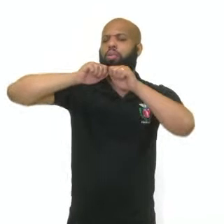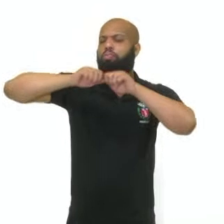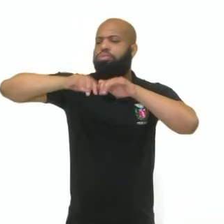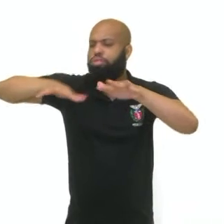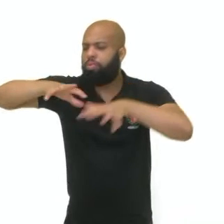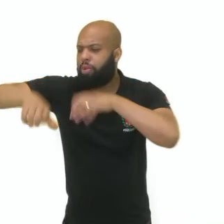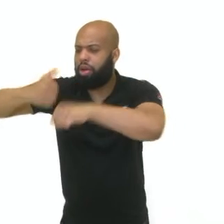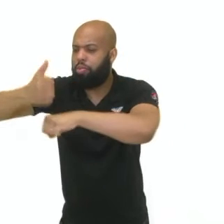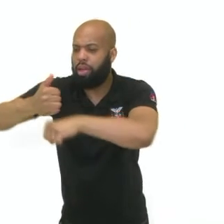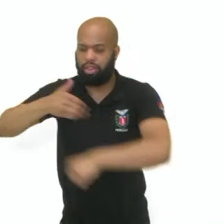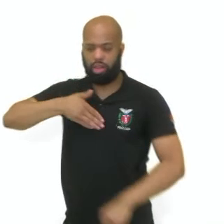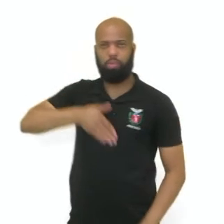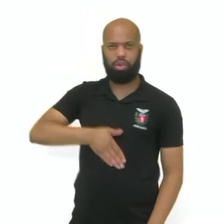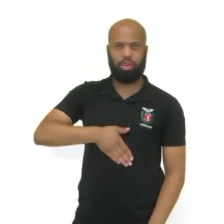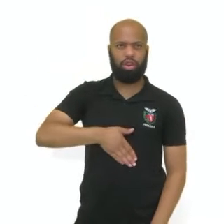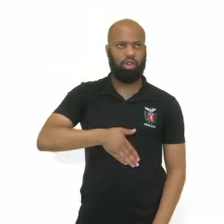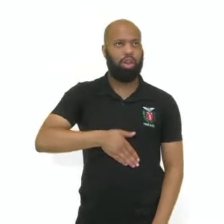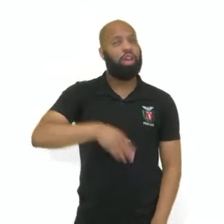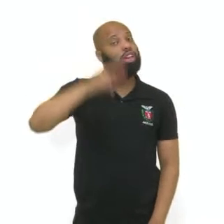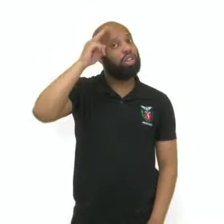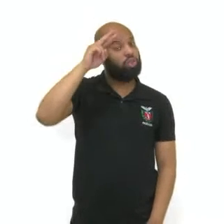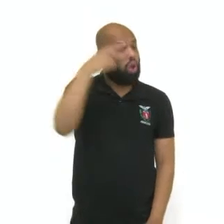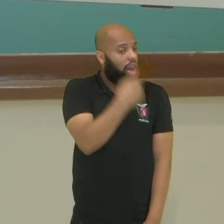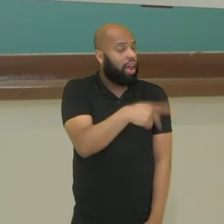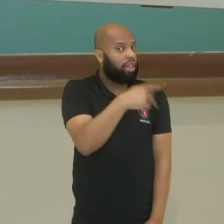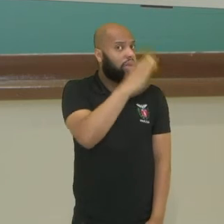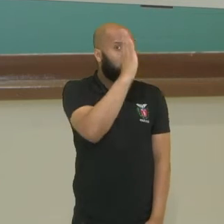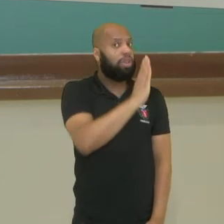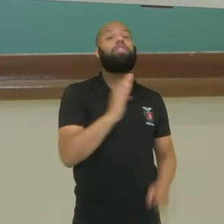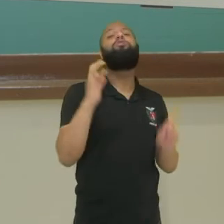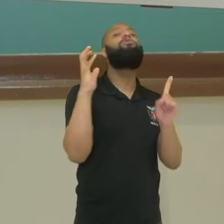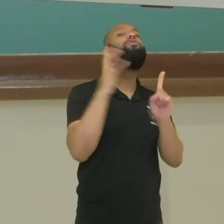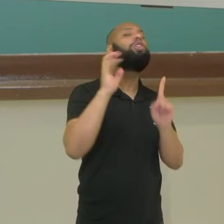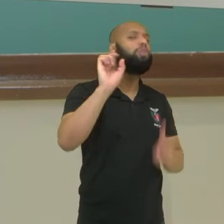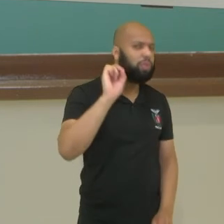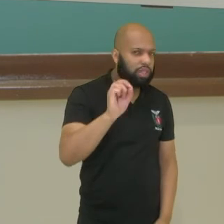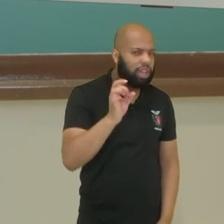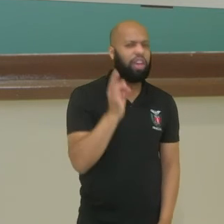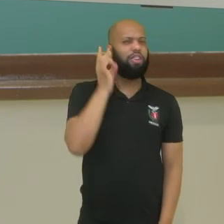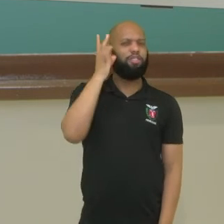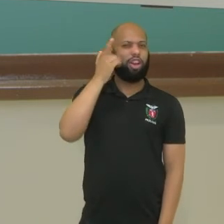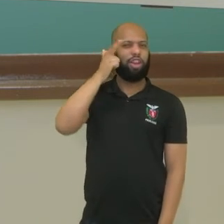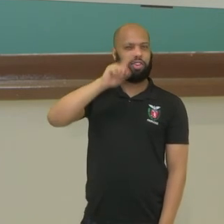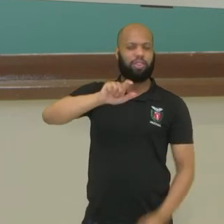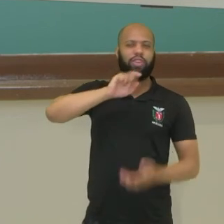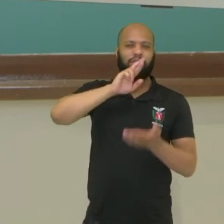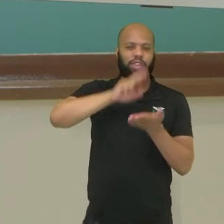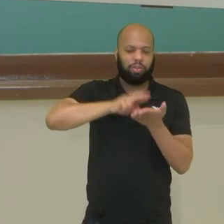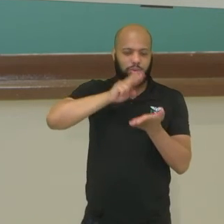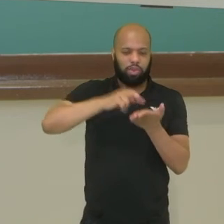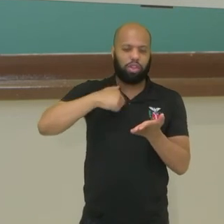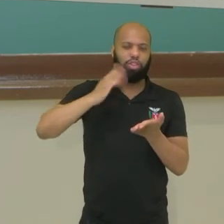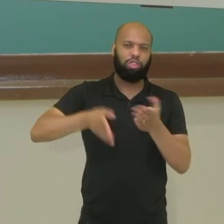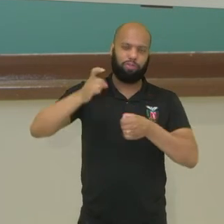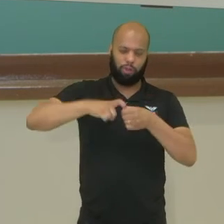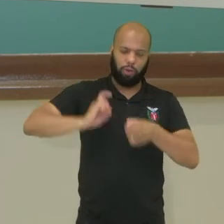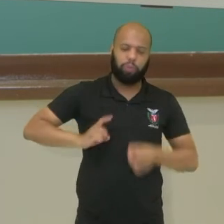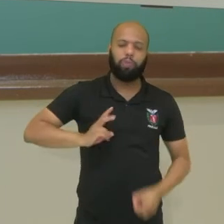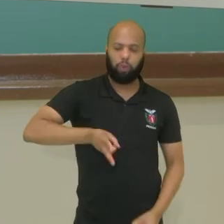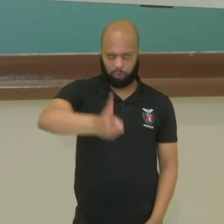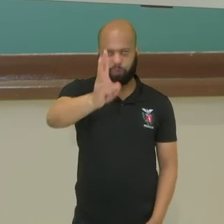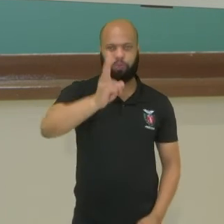expansionismo napoleônico para a história do Brasil? Uma questão fácil para que a gente responda e a gente já volta